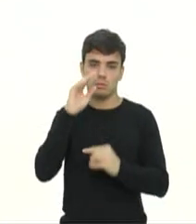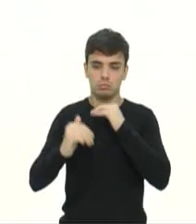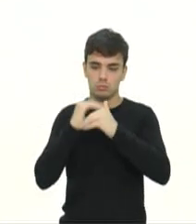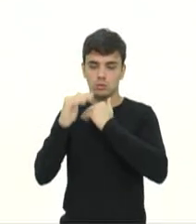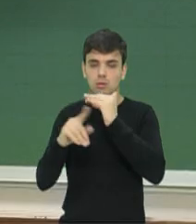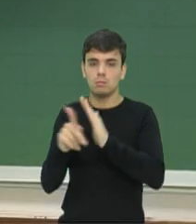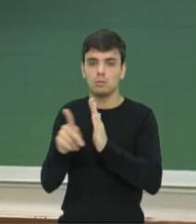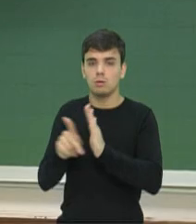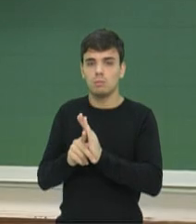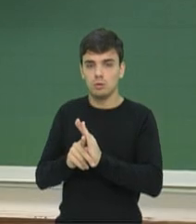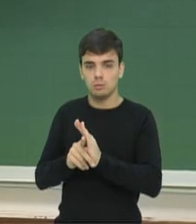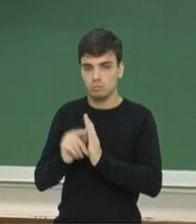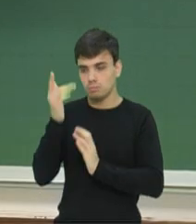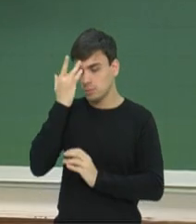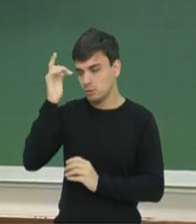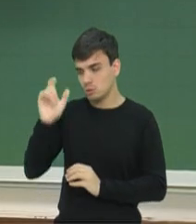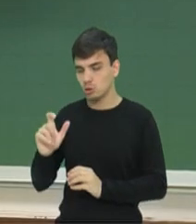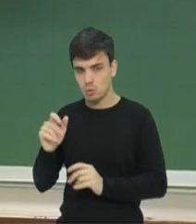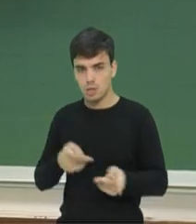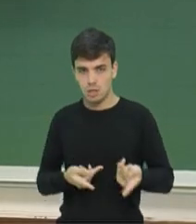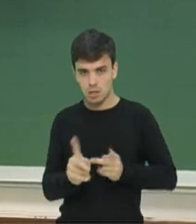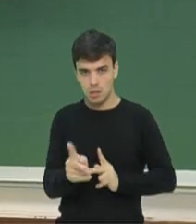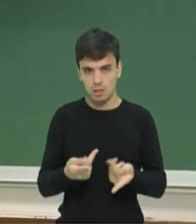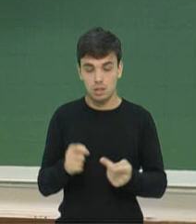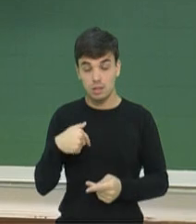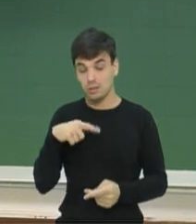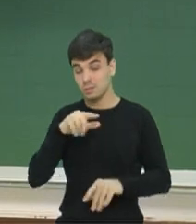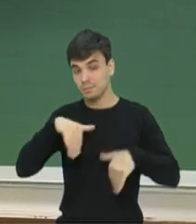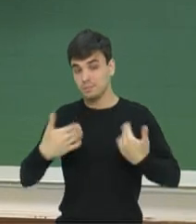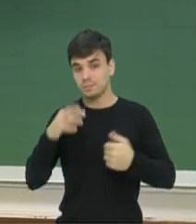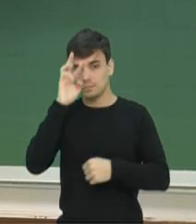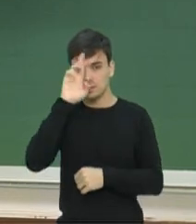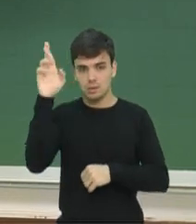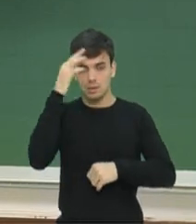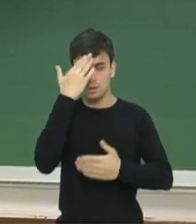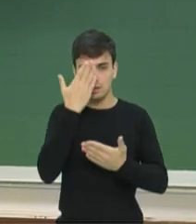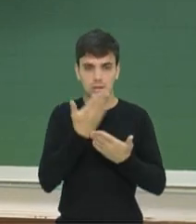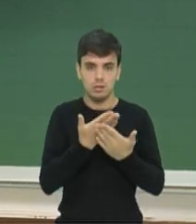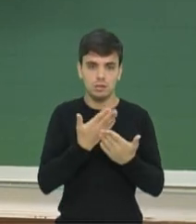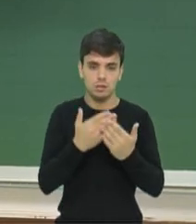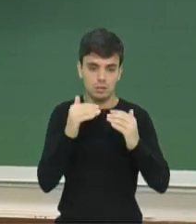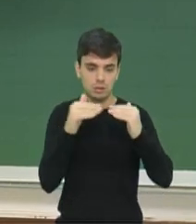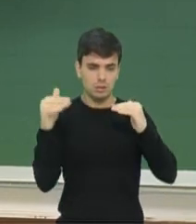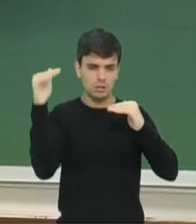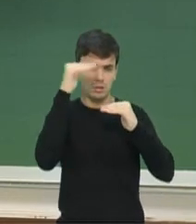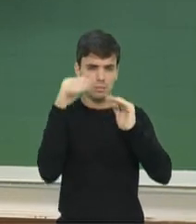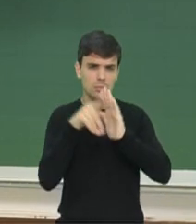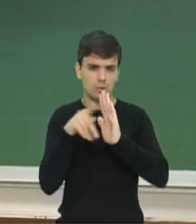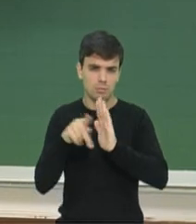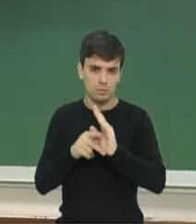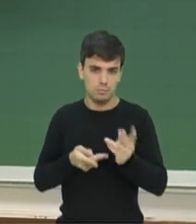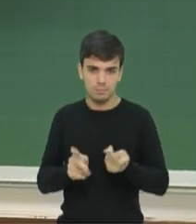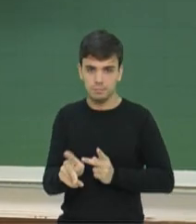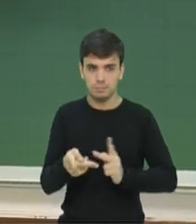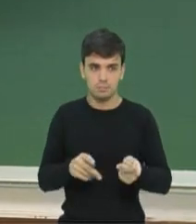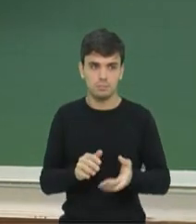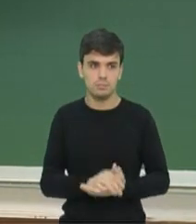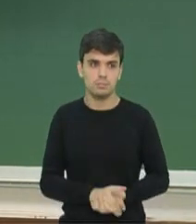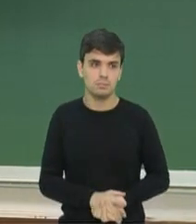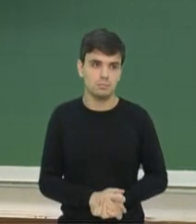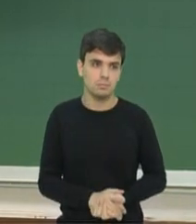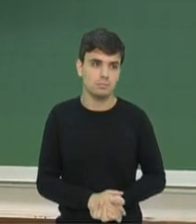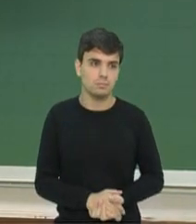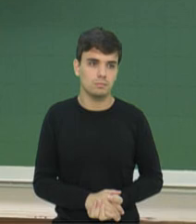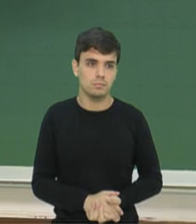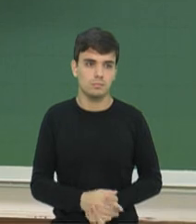os mestres acreditam, creio que a parte esportiva é um degrau no avanço da carreira do karateka, né? Então, ele é um